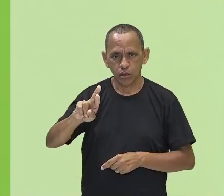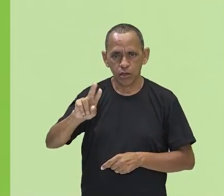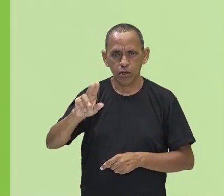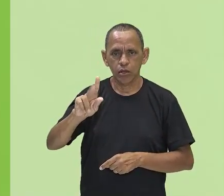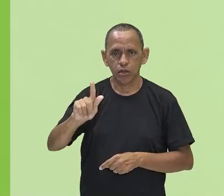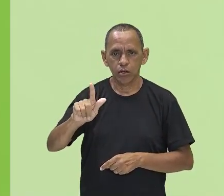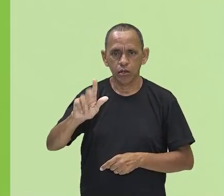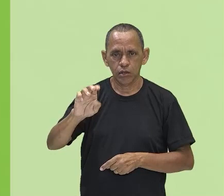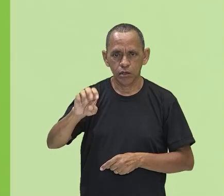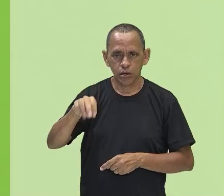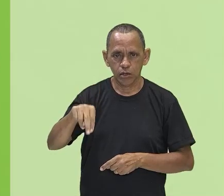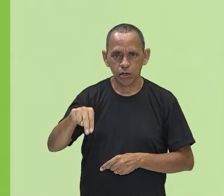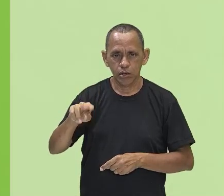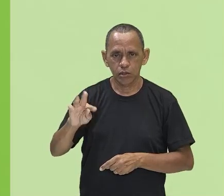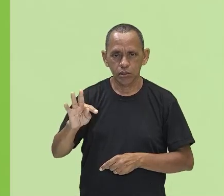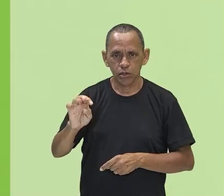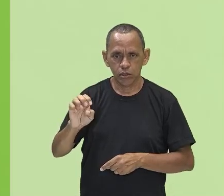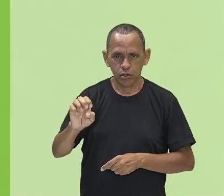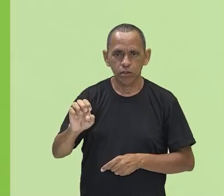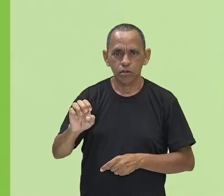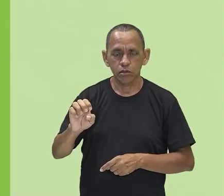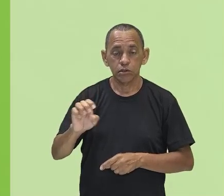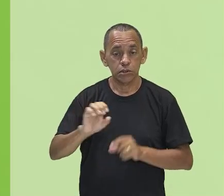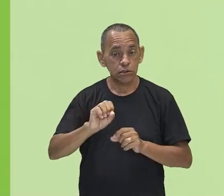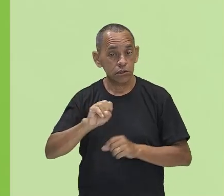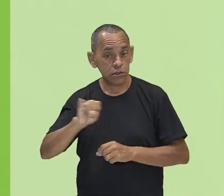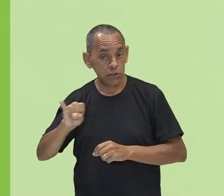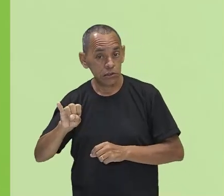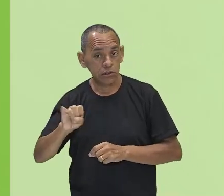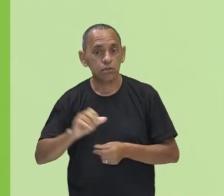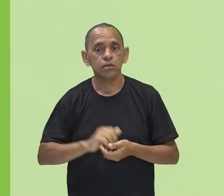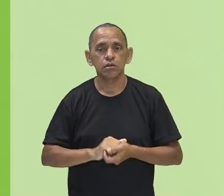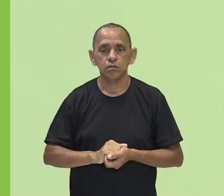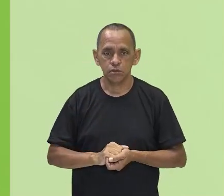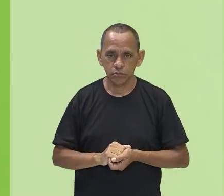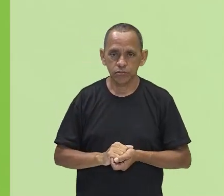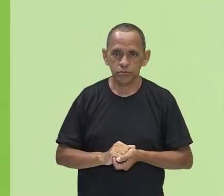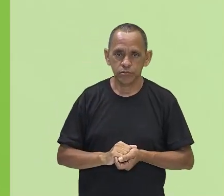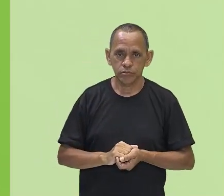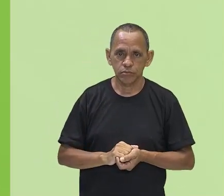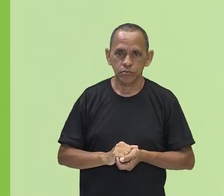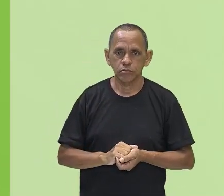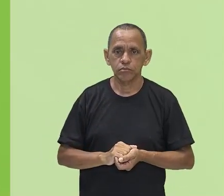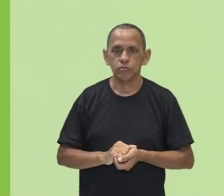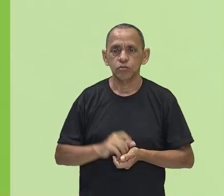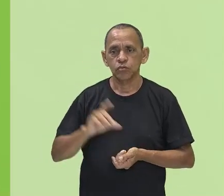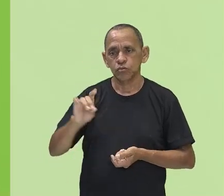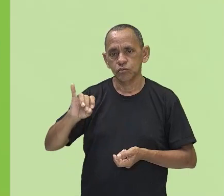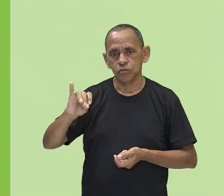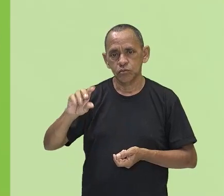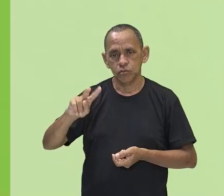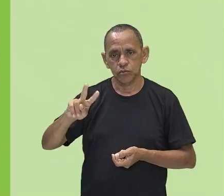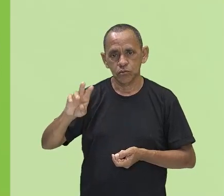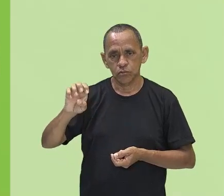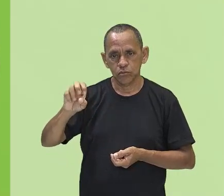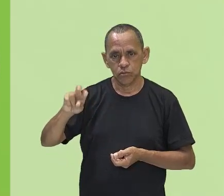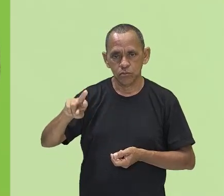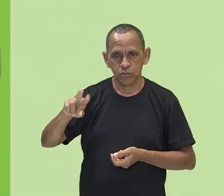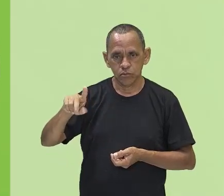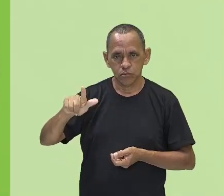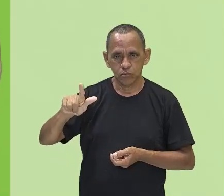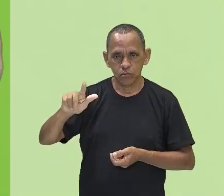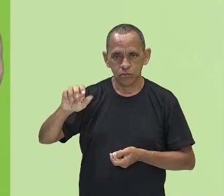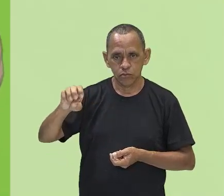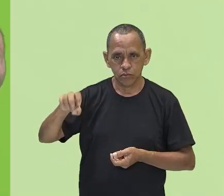frente daquela potência, aliás, na frente daquela distância focal, o sinal de negativo, beleza? O que faria com que a